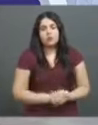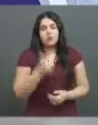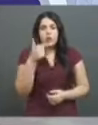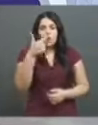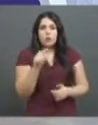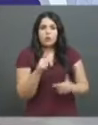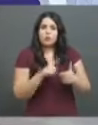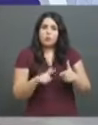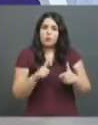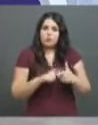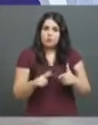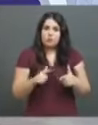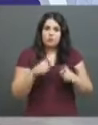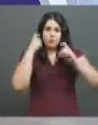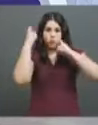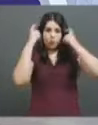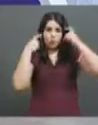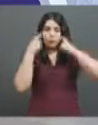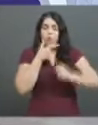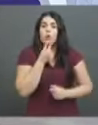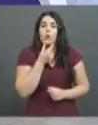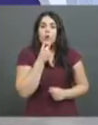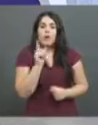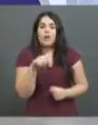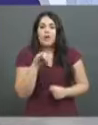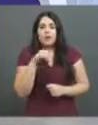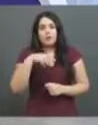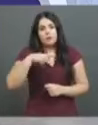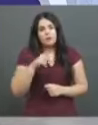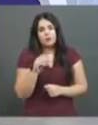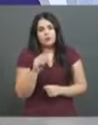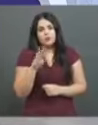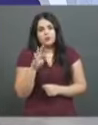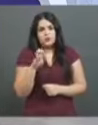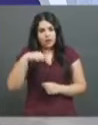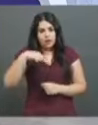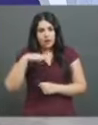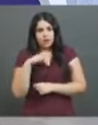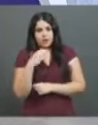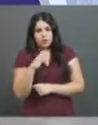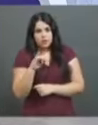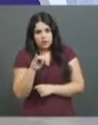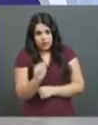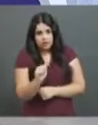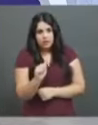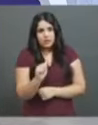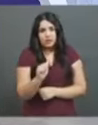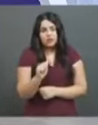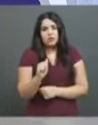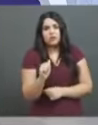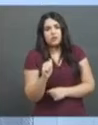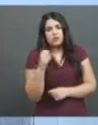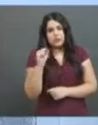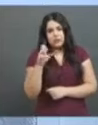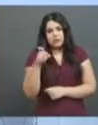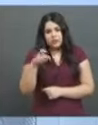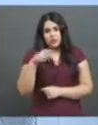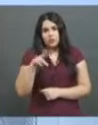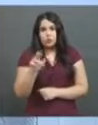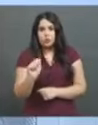preocupa grande parte dos homens seria a impotência sexual. Isso também pode ser trabalhado, tem tratamento?